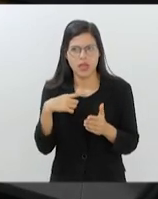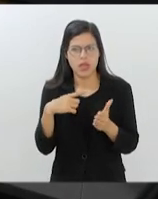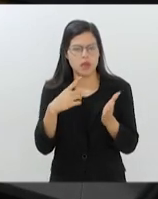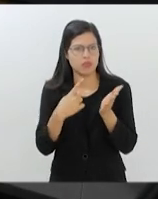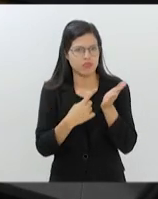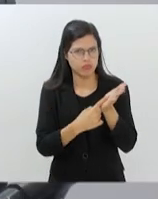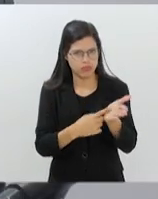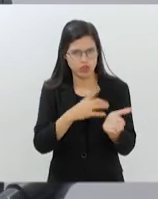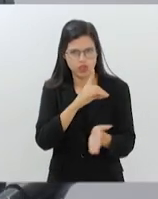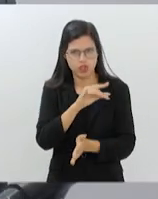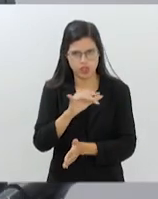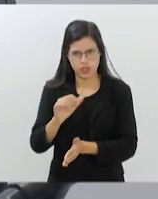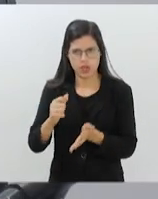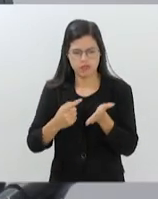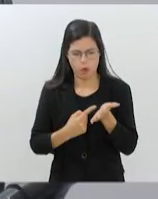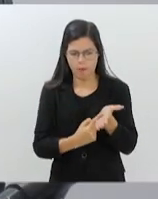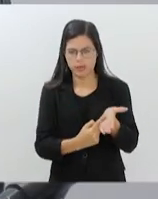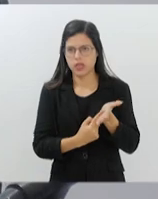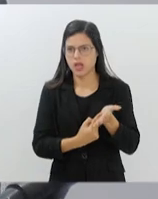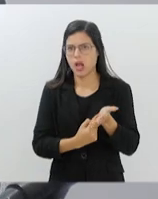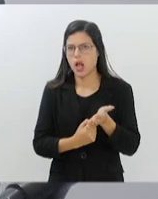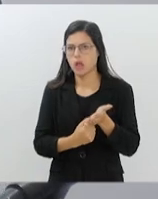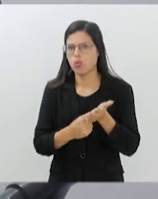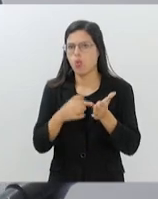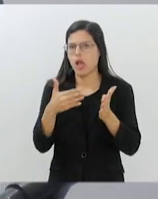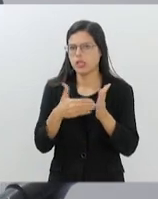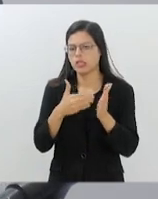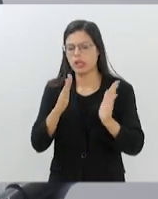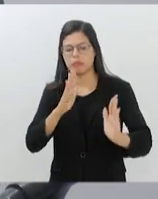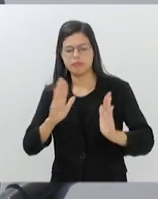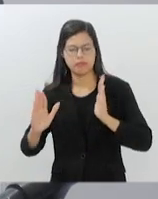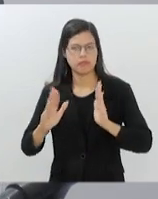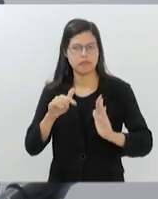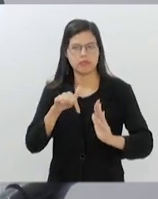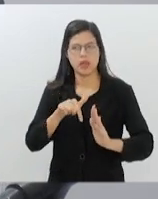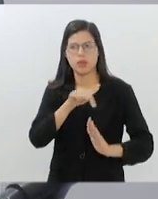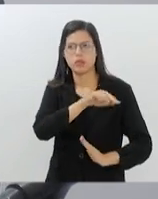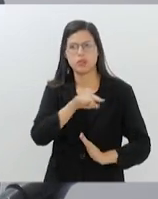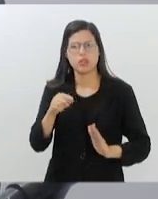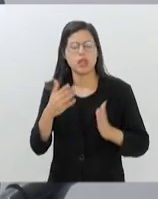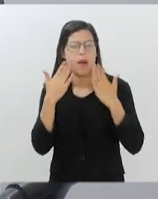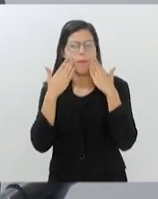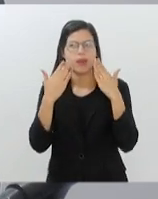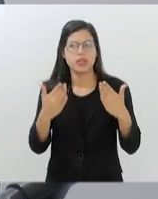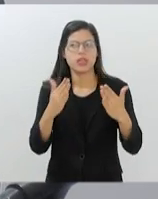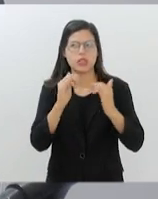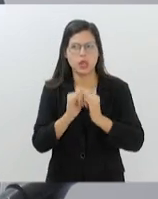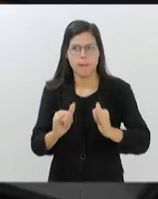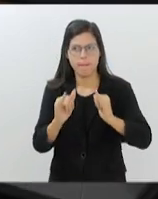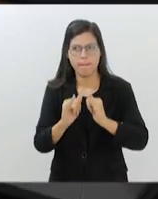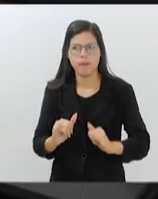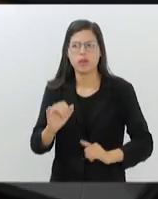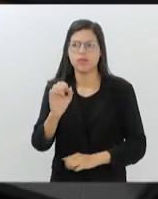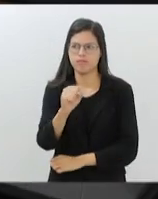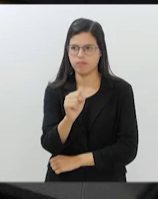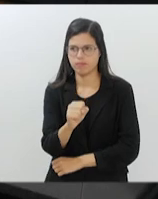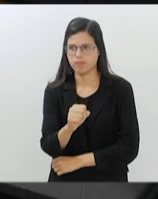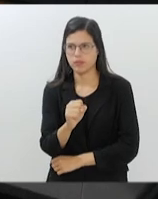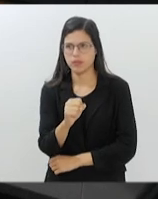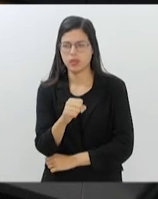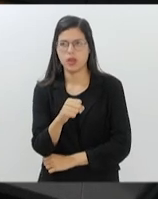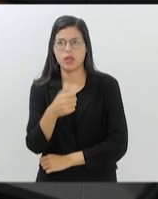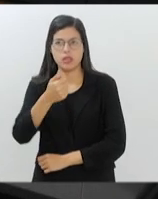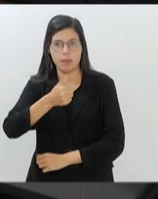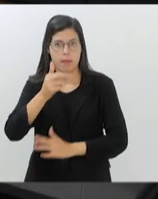o dia tal o prazo é que os senhores das quatro agências nos apresentem a campanha modulada sim aí nessa primeira reunião a